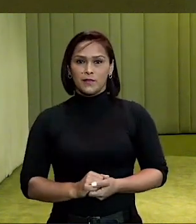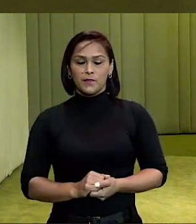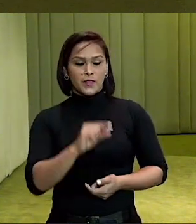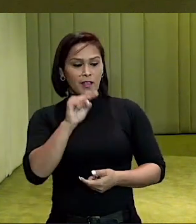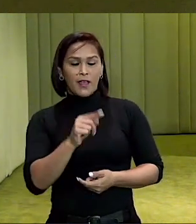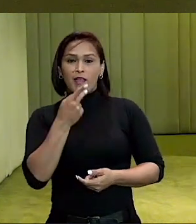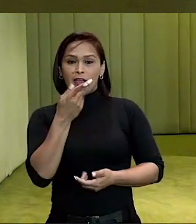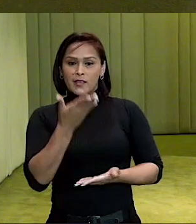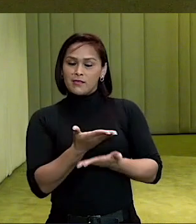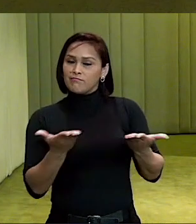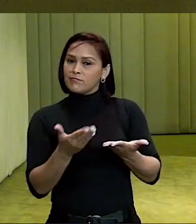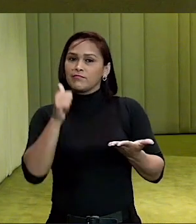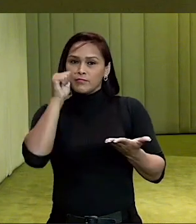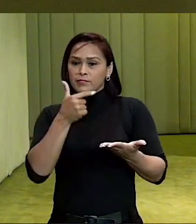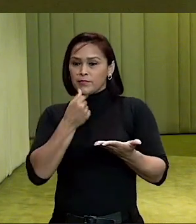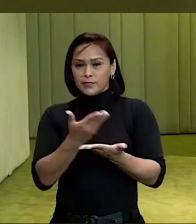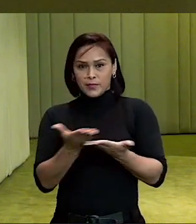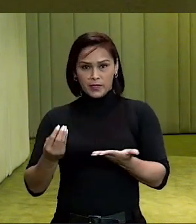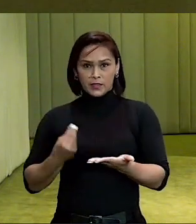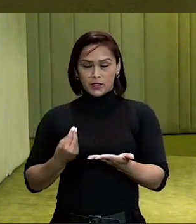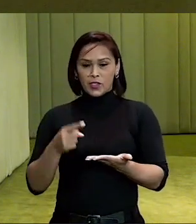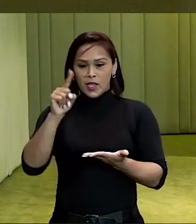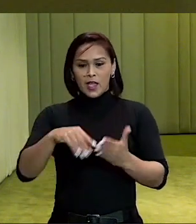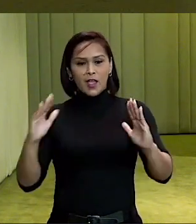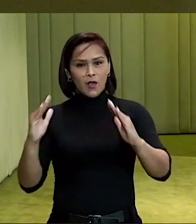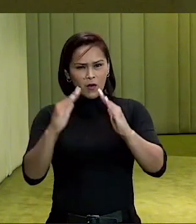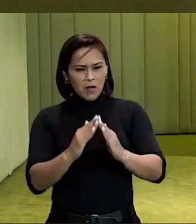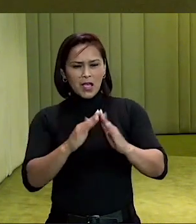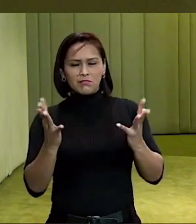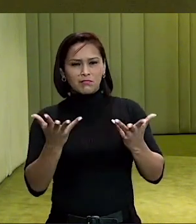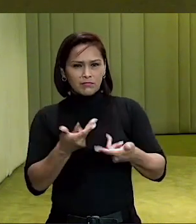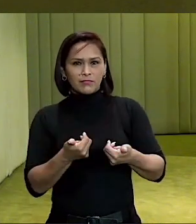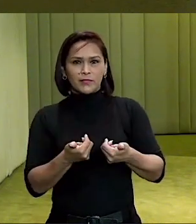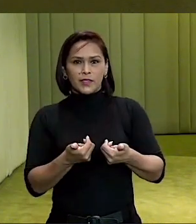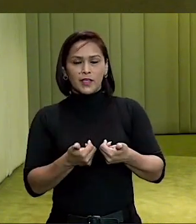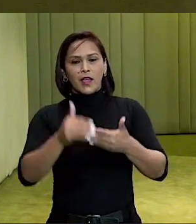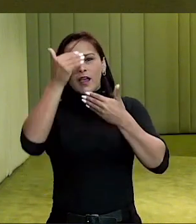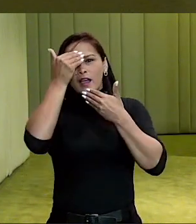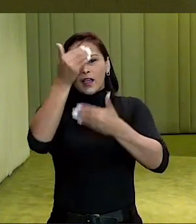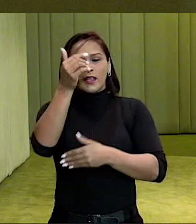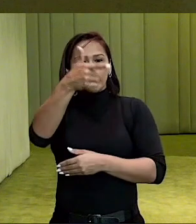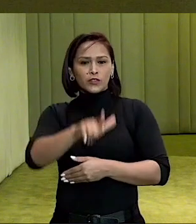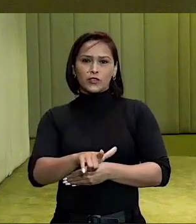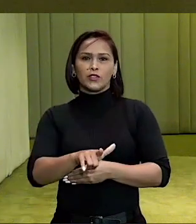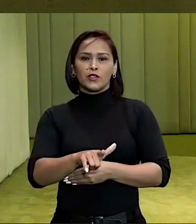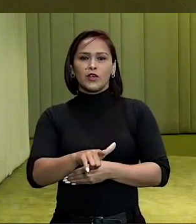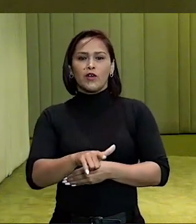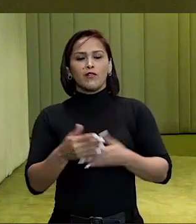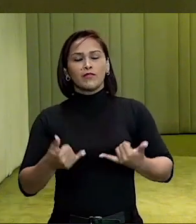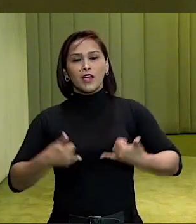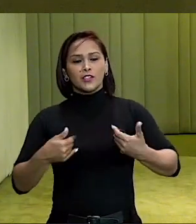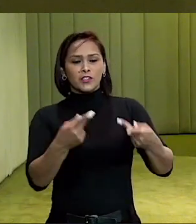Esta, senhoras e senhores, é uma casa de excelência. Agradeço novamente a gentileza